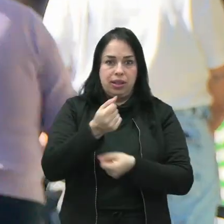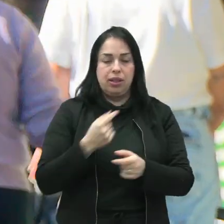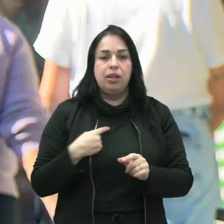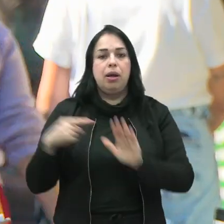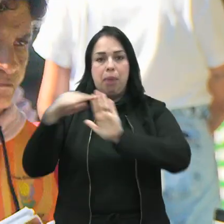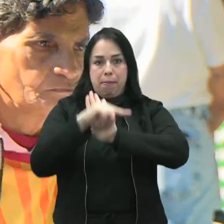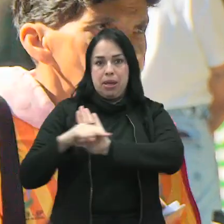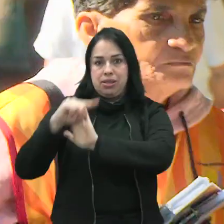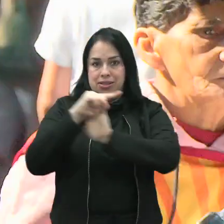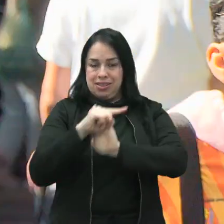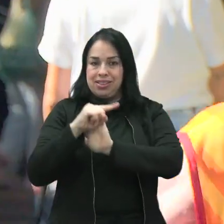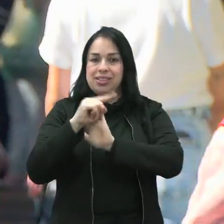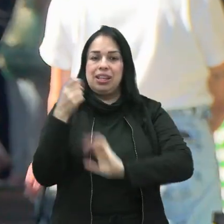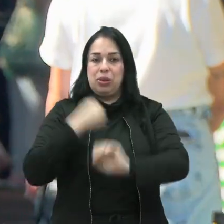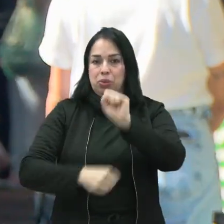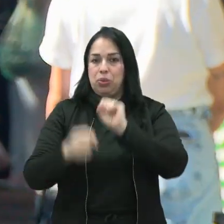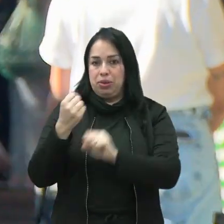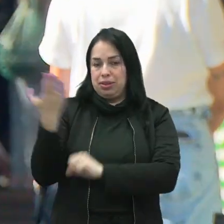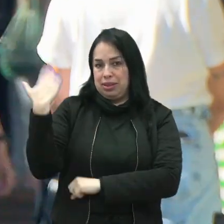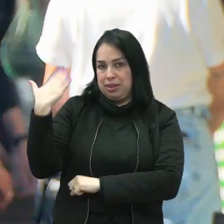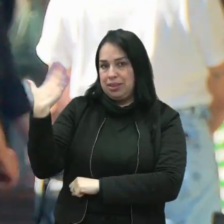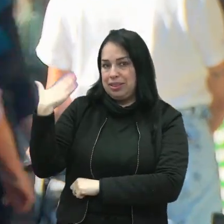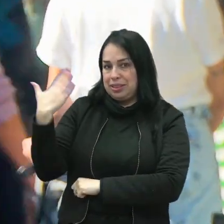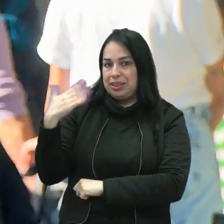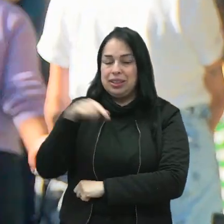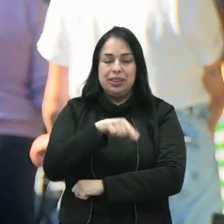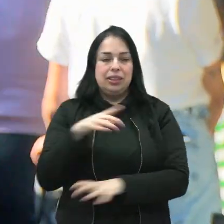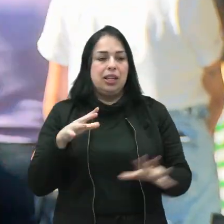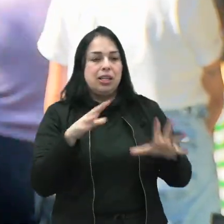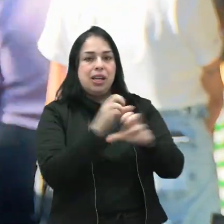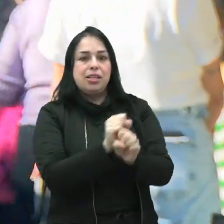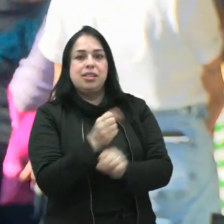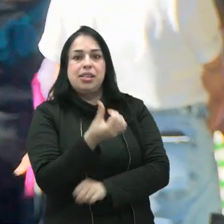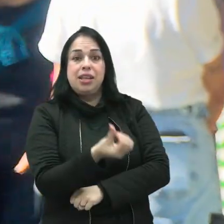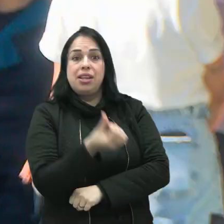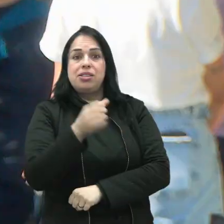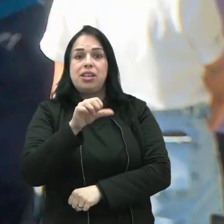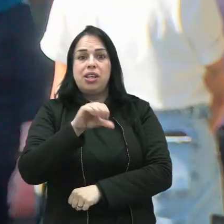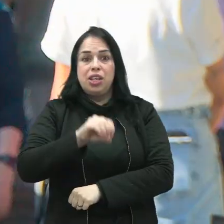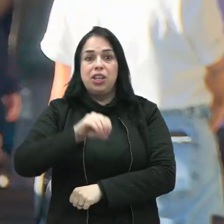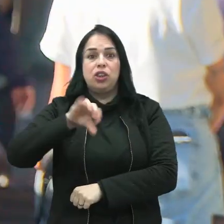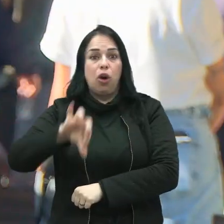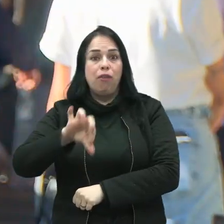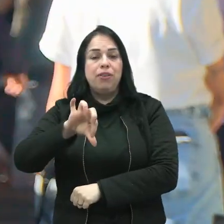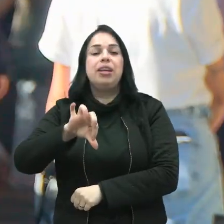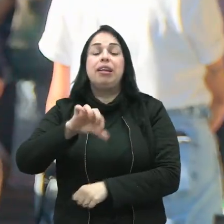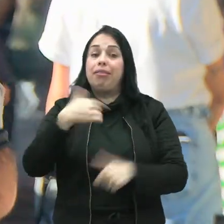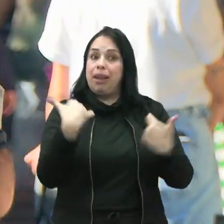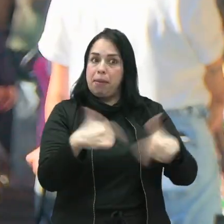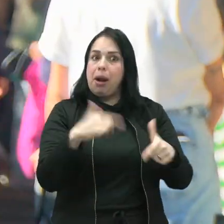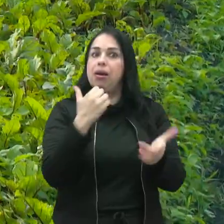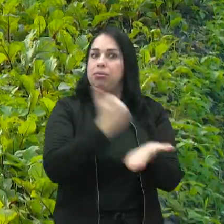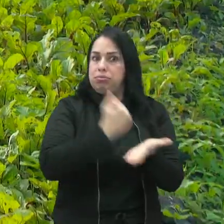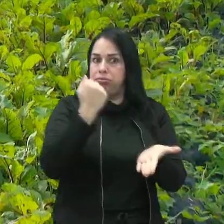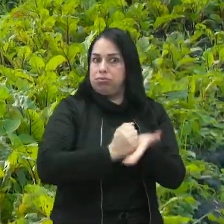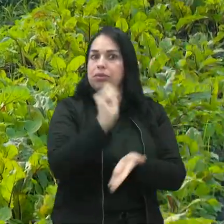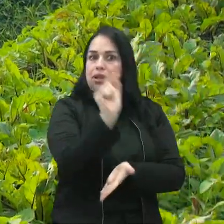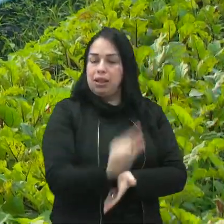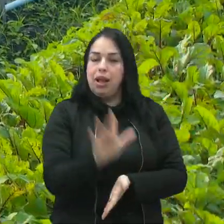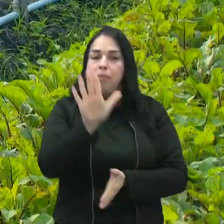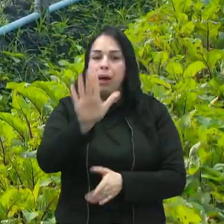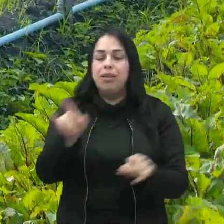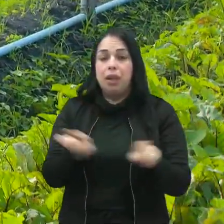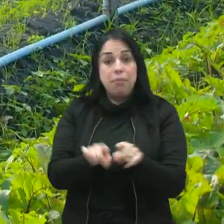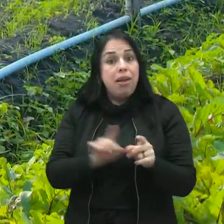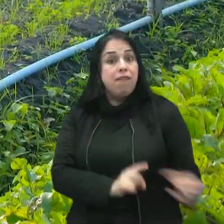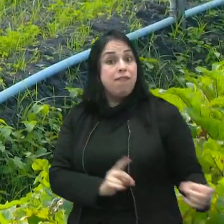De acordo com o último levantamento do CAGED, o setor gerou um total de 609 empregos com carteira assinada. Mas São